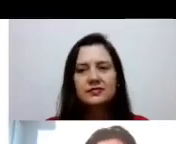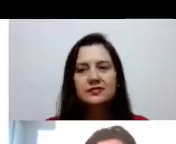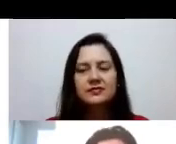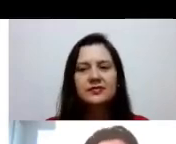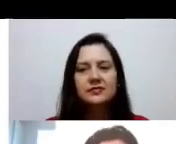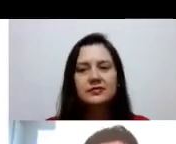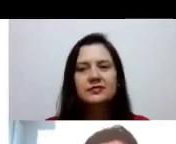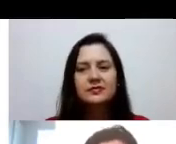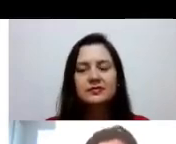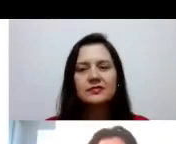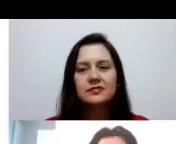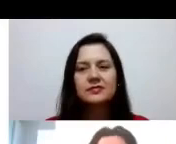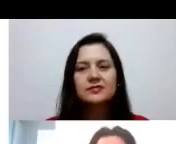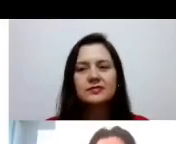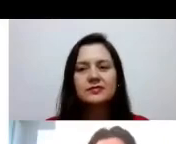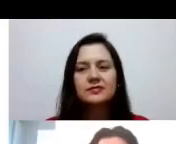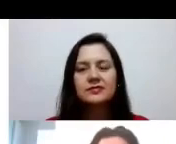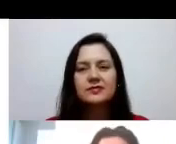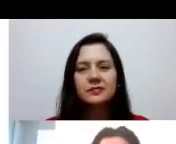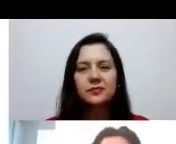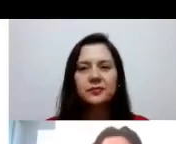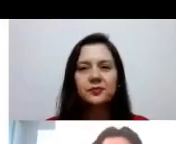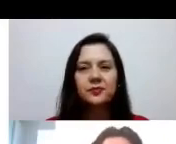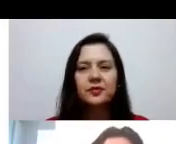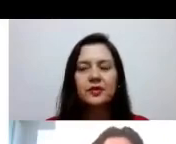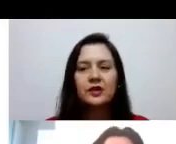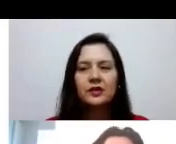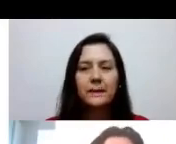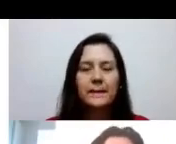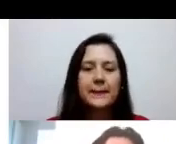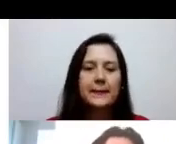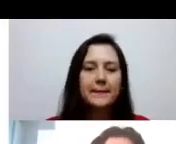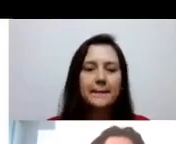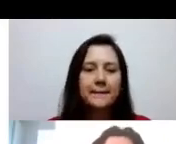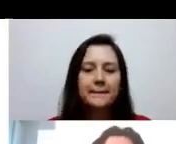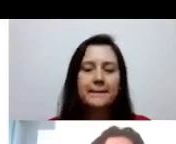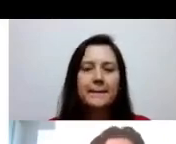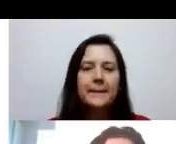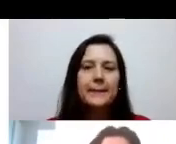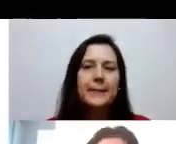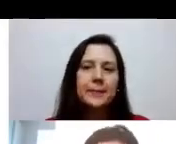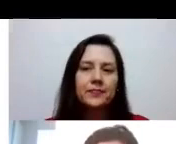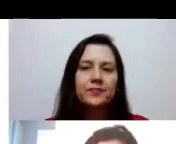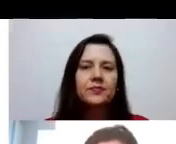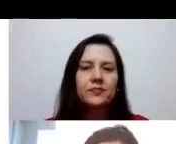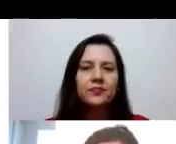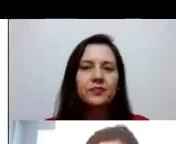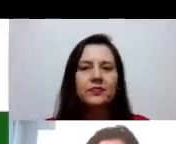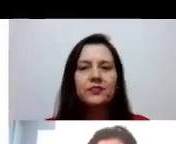tem que ser de interesse público, mas também tem que pensar na questão da administração indireta, não causar ônus para o